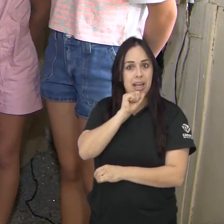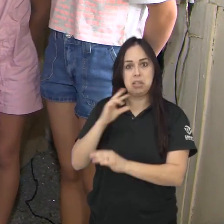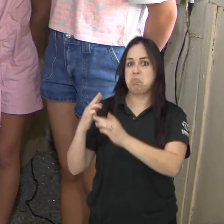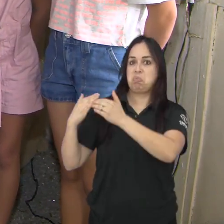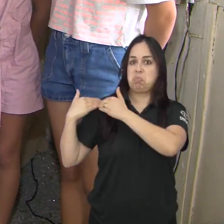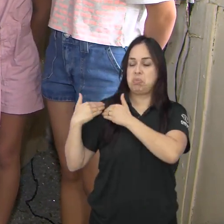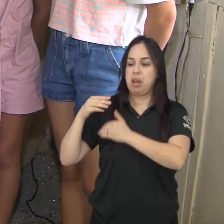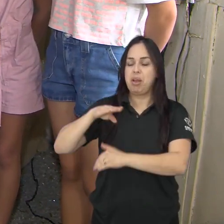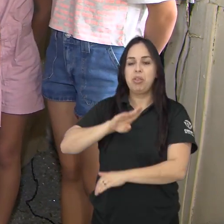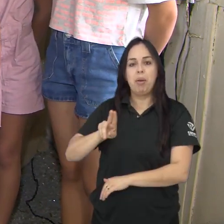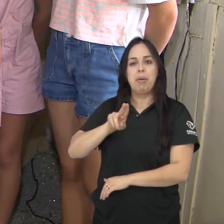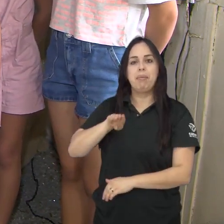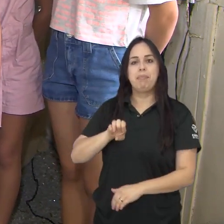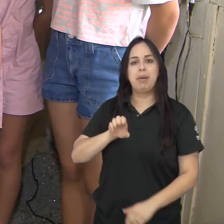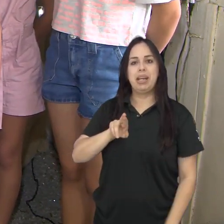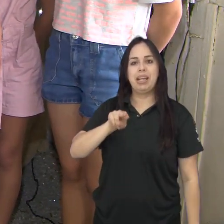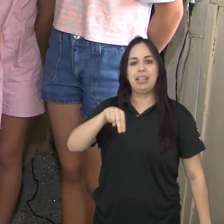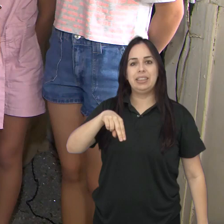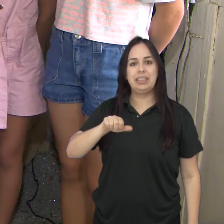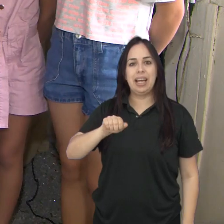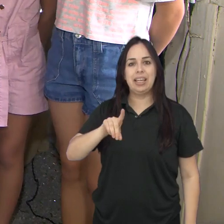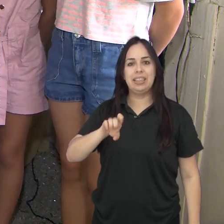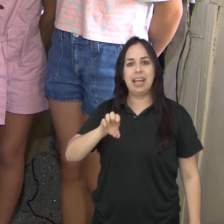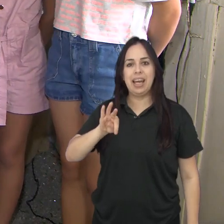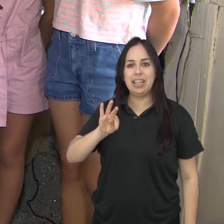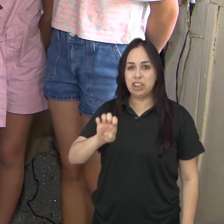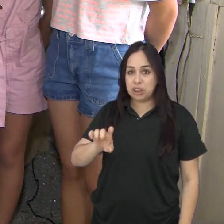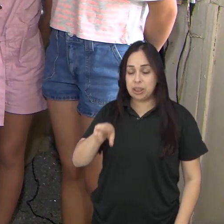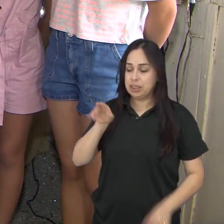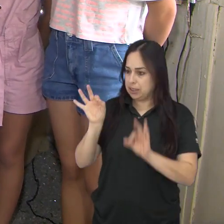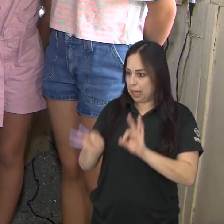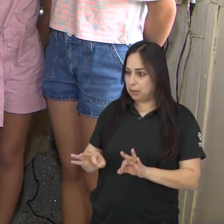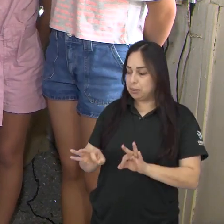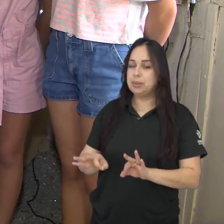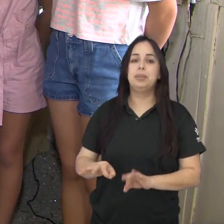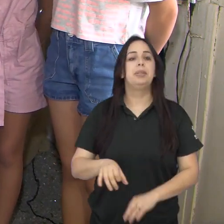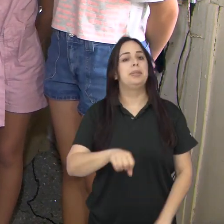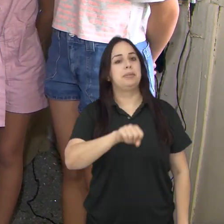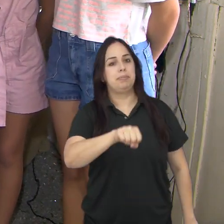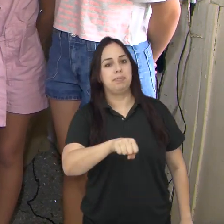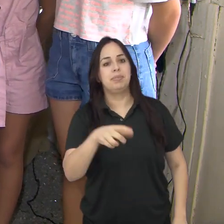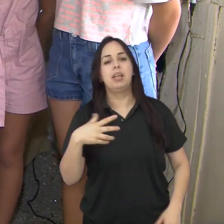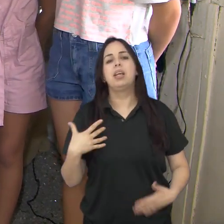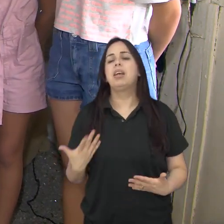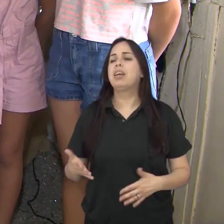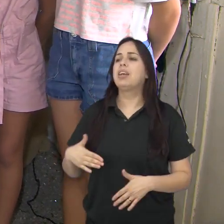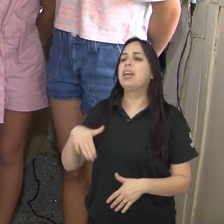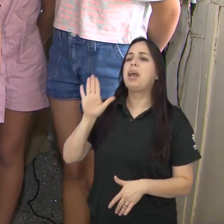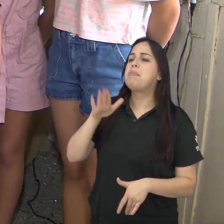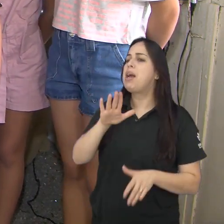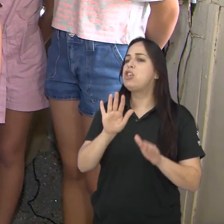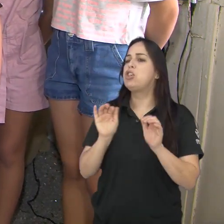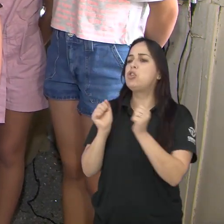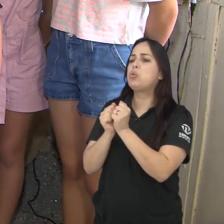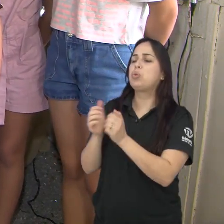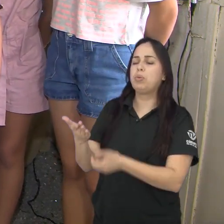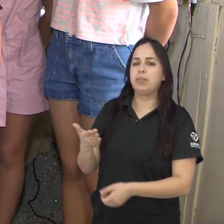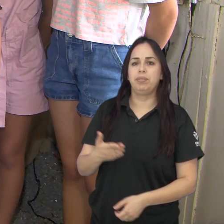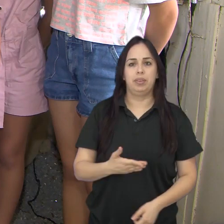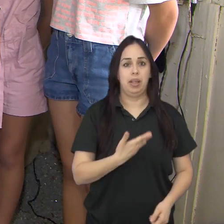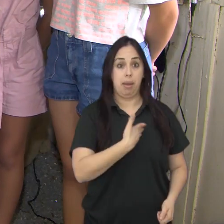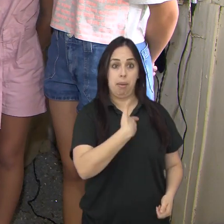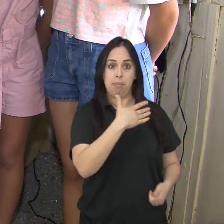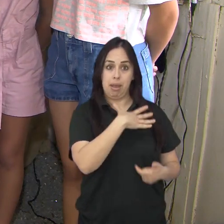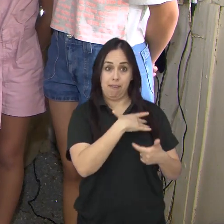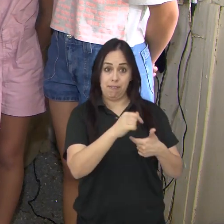a dona Bernadette. E quem mais? Dona Bernadette, não é isso? Sim. E quem mais tá aqui com a senhora? Quem tá te acompanhando? Tá minha